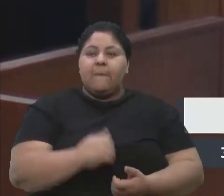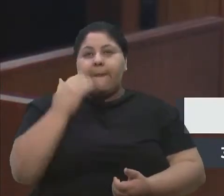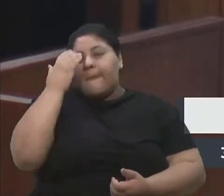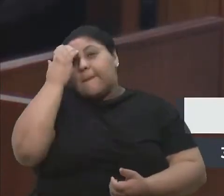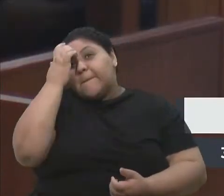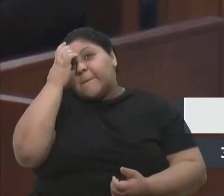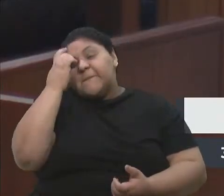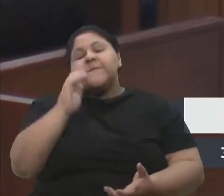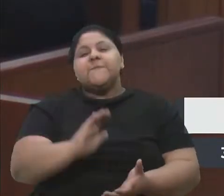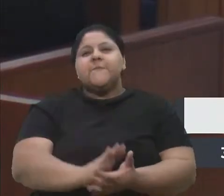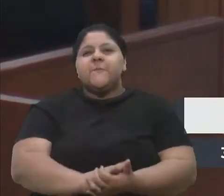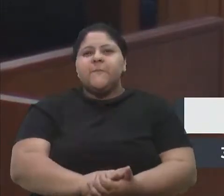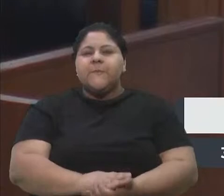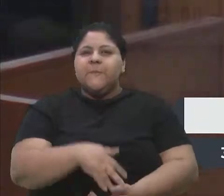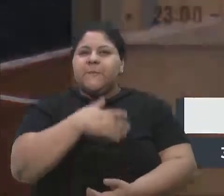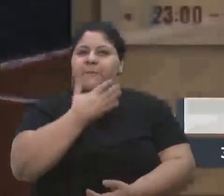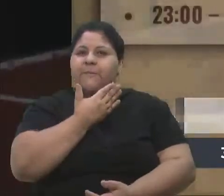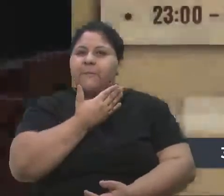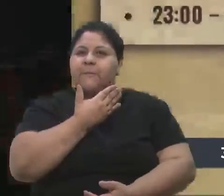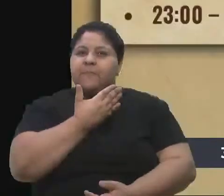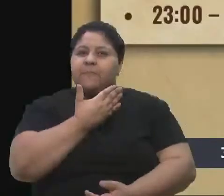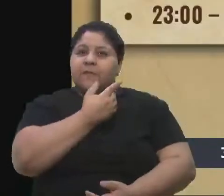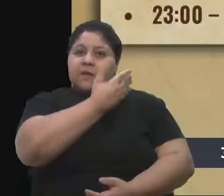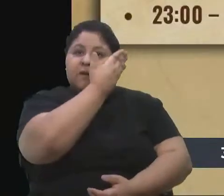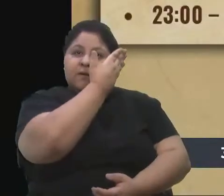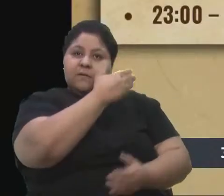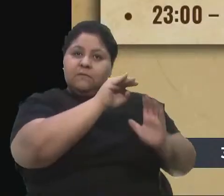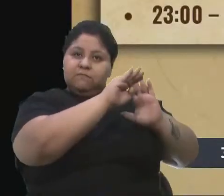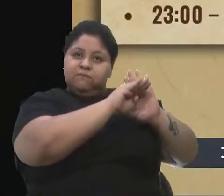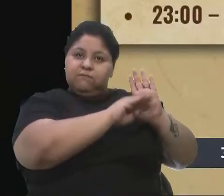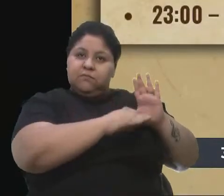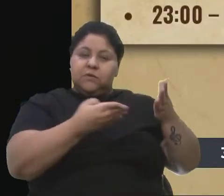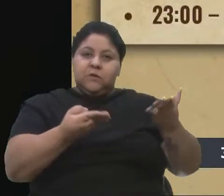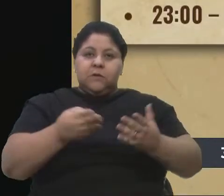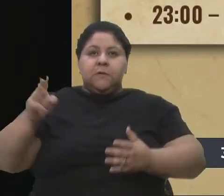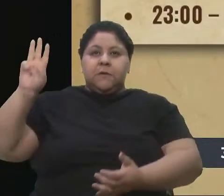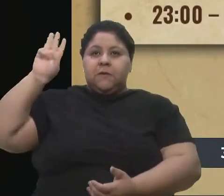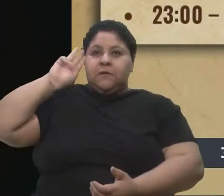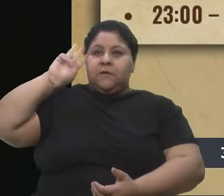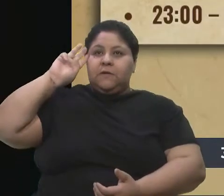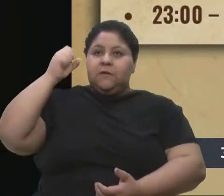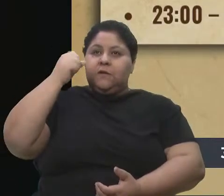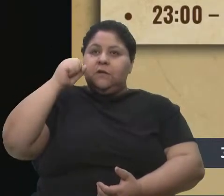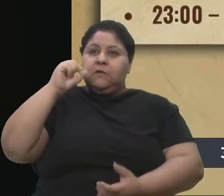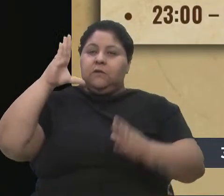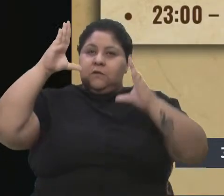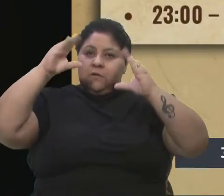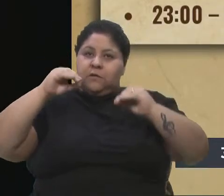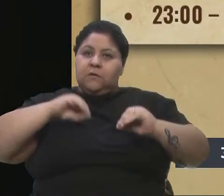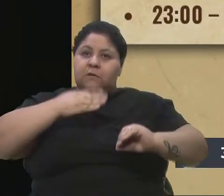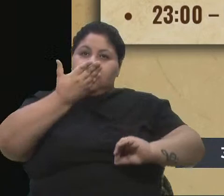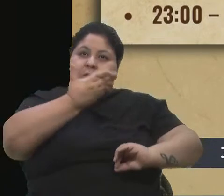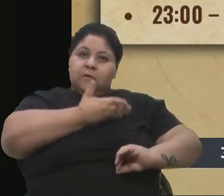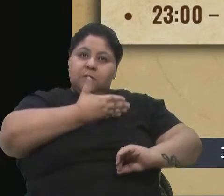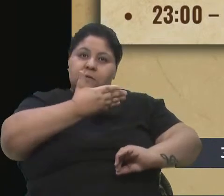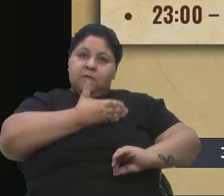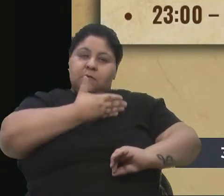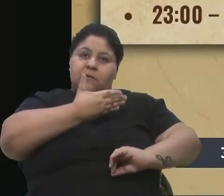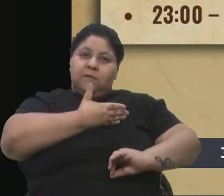Já, muito bem, está aí, ó, a tela. Hoje, terça-feira, então, às 8 da noite, meu amigo Daniel Berga e